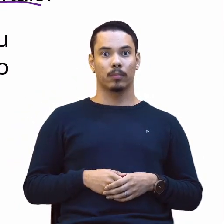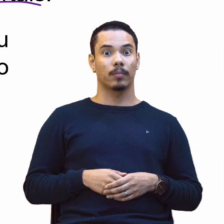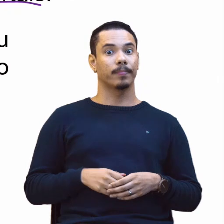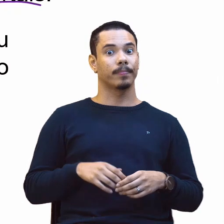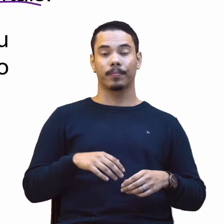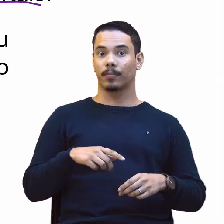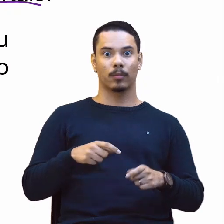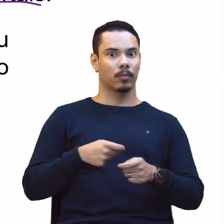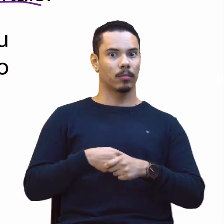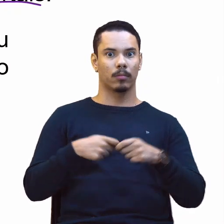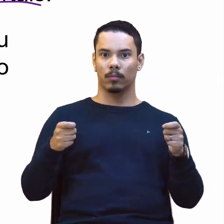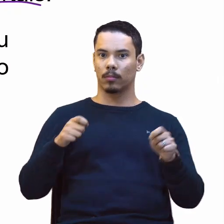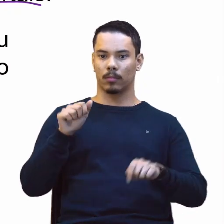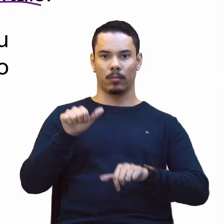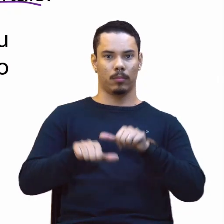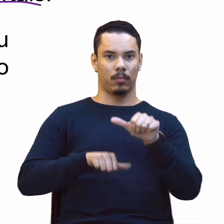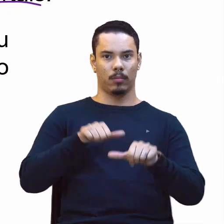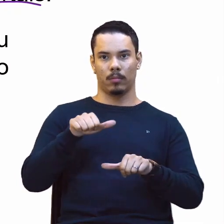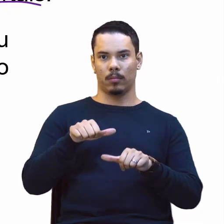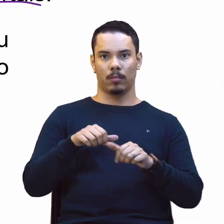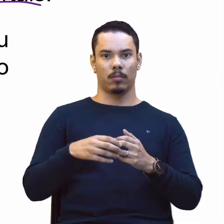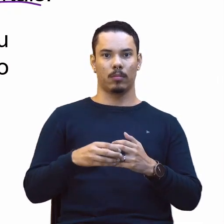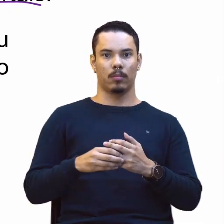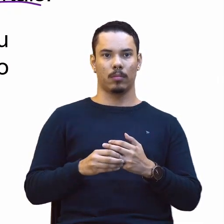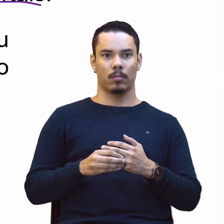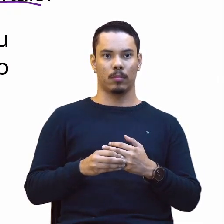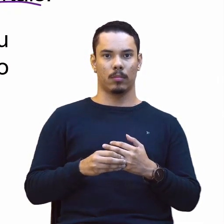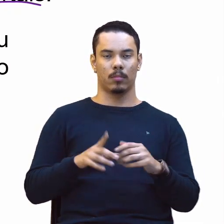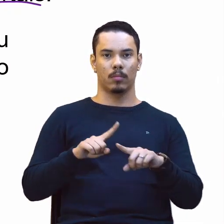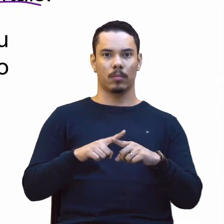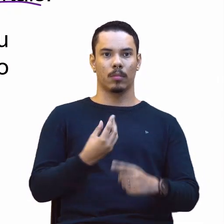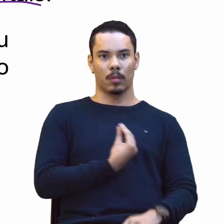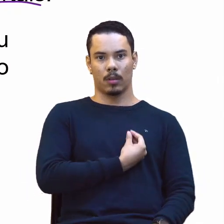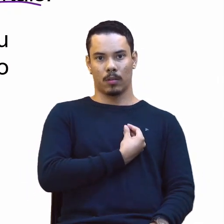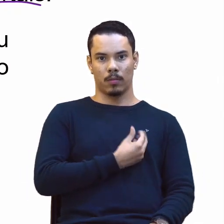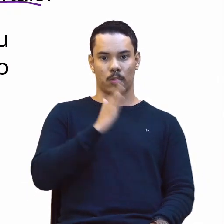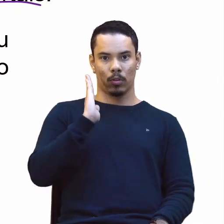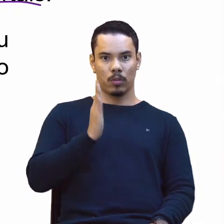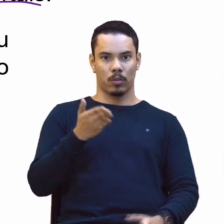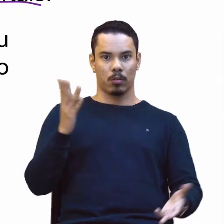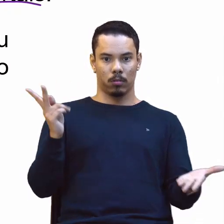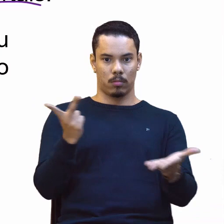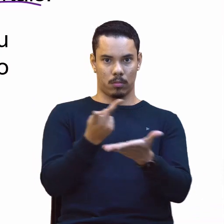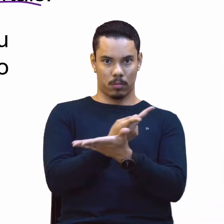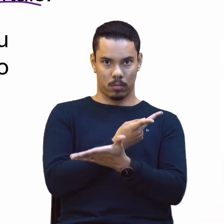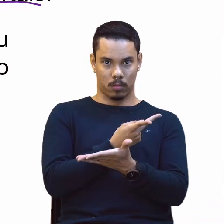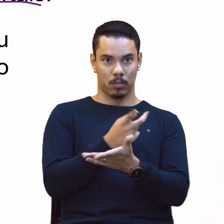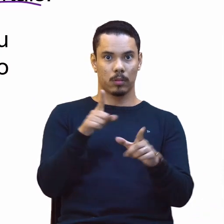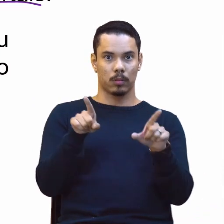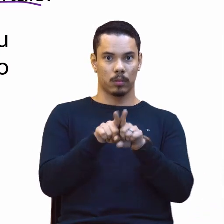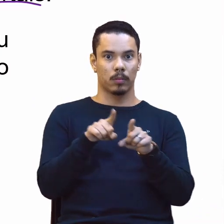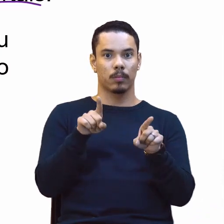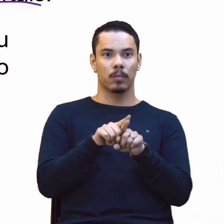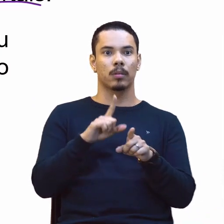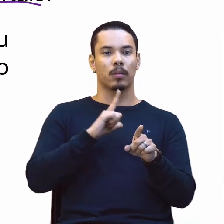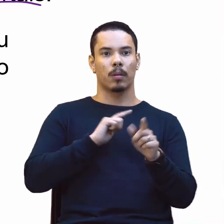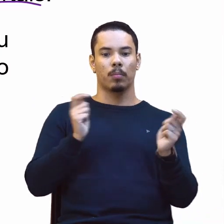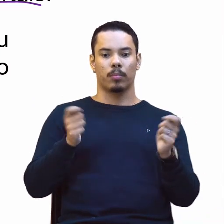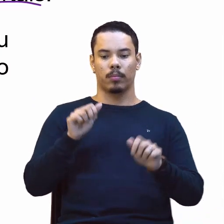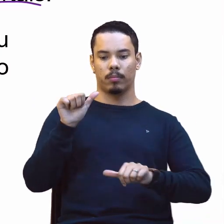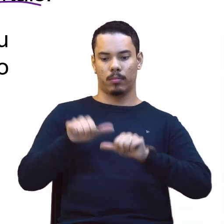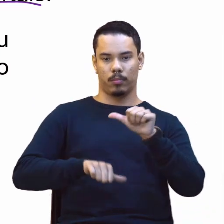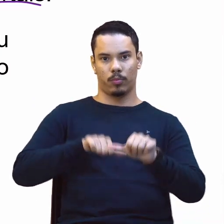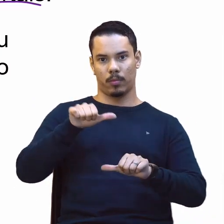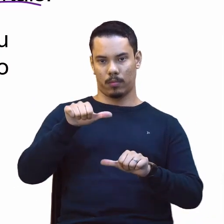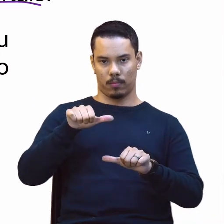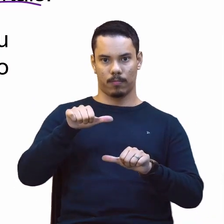não sofre mudanças, os seres físicos naturais gerados por ela, além de seres mortais, são mutáveis, que sofrem